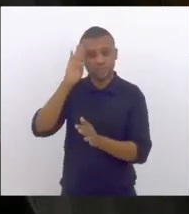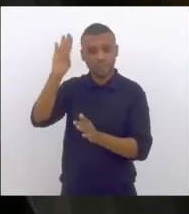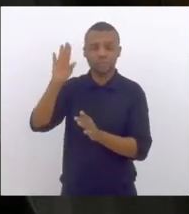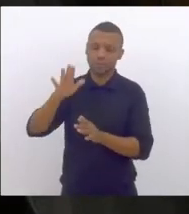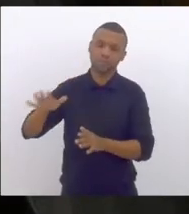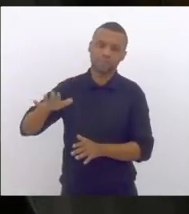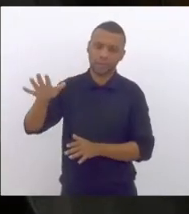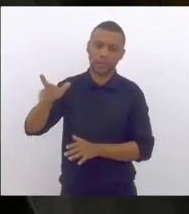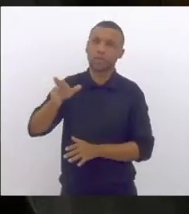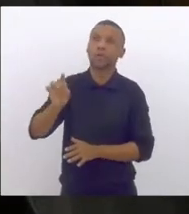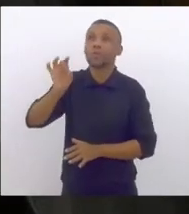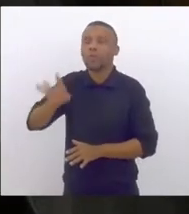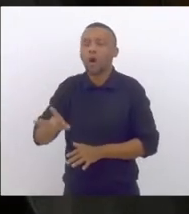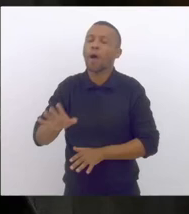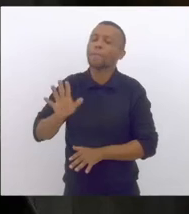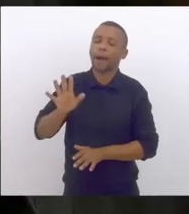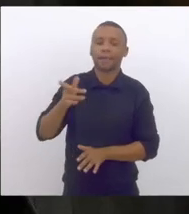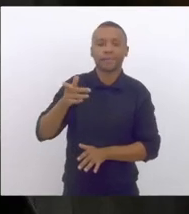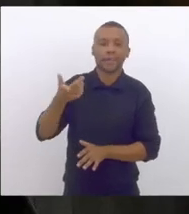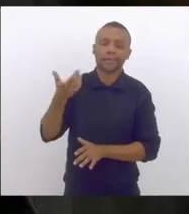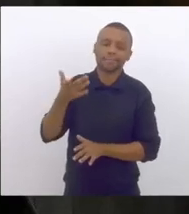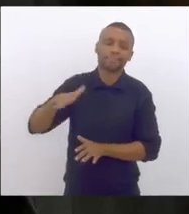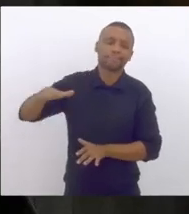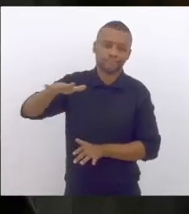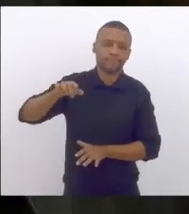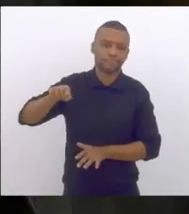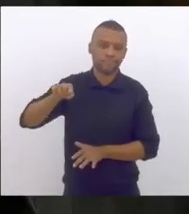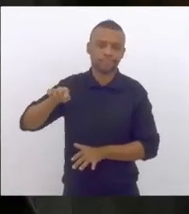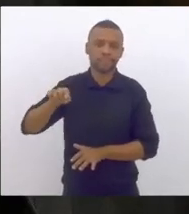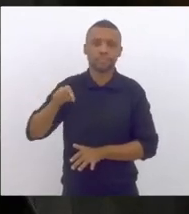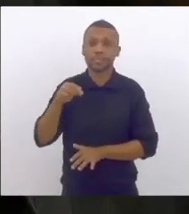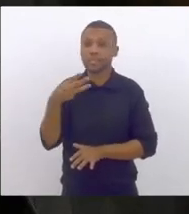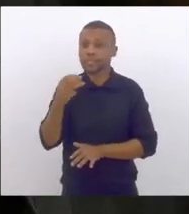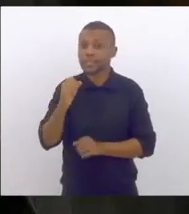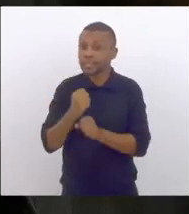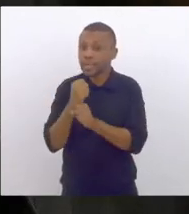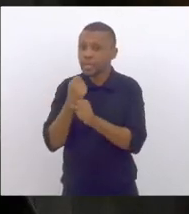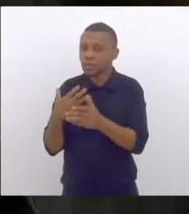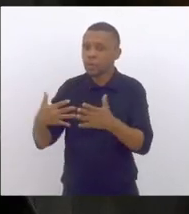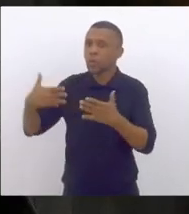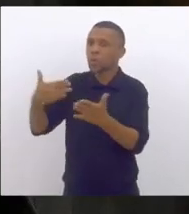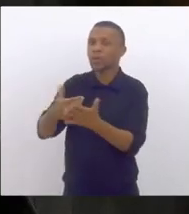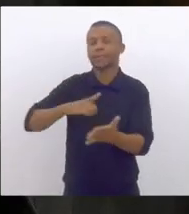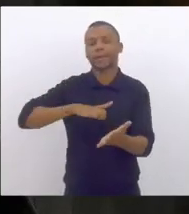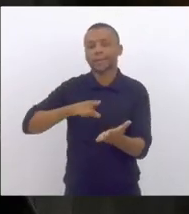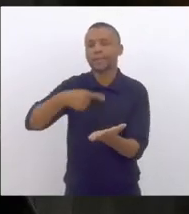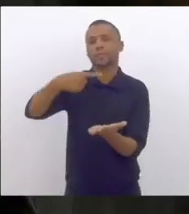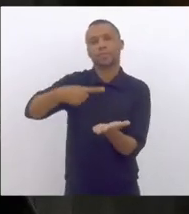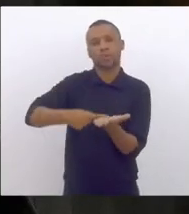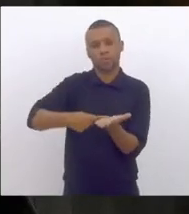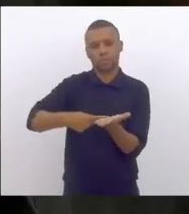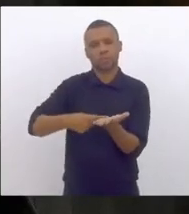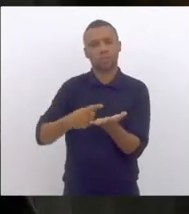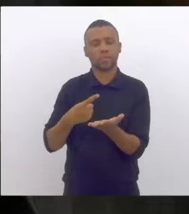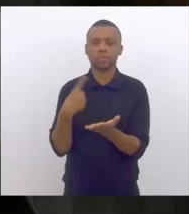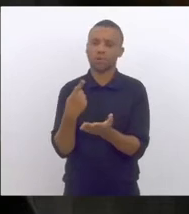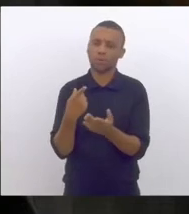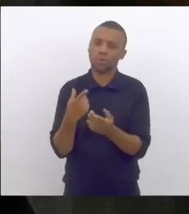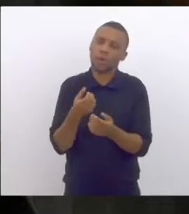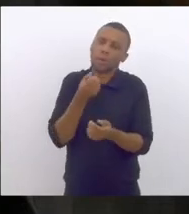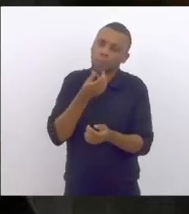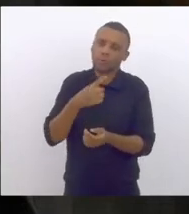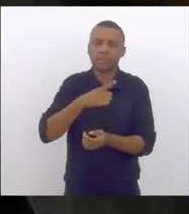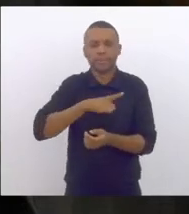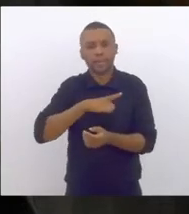que já existe há quase 30 anos Inclusive eu acho que devemos dar início né a partir do ano que vem aos preparativos da